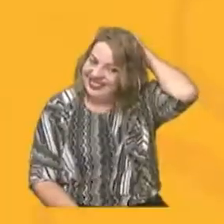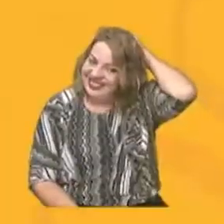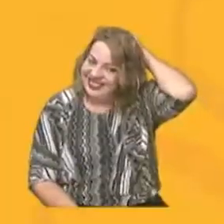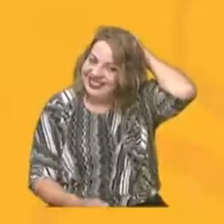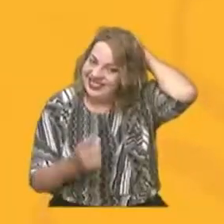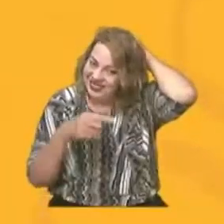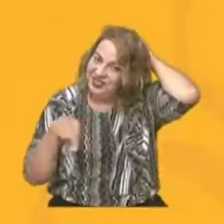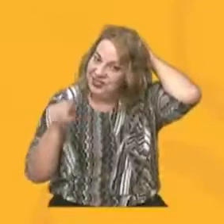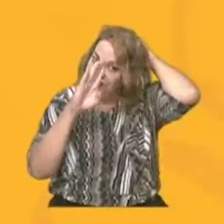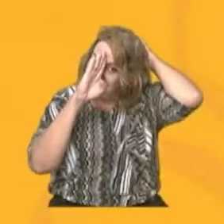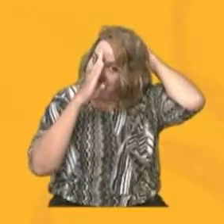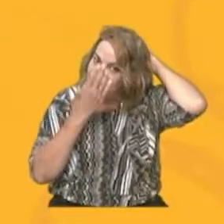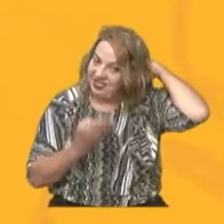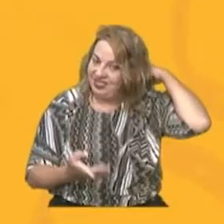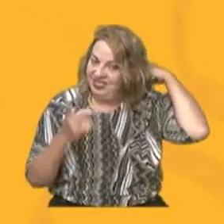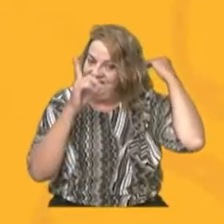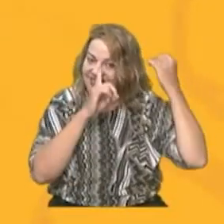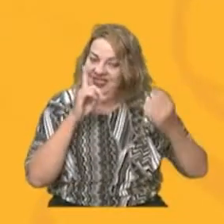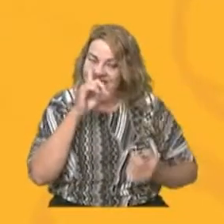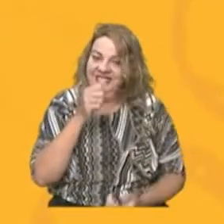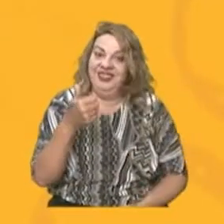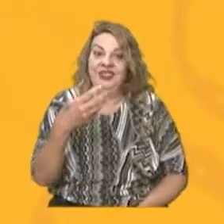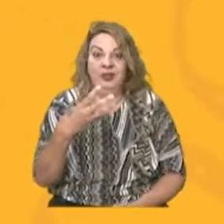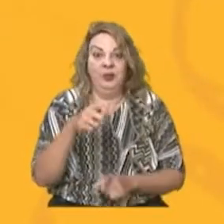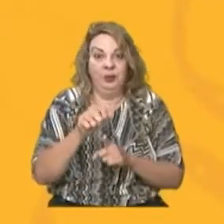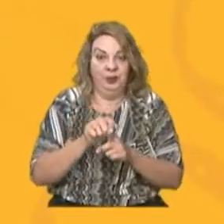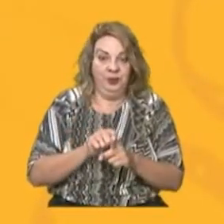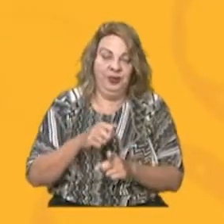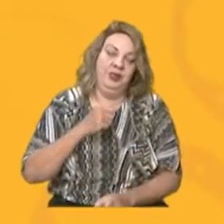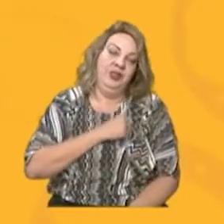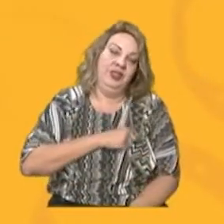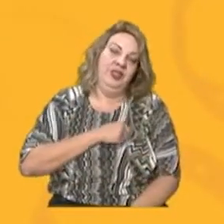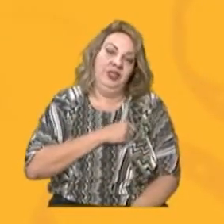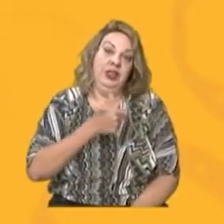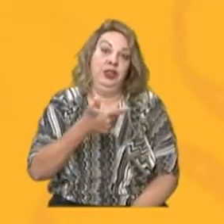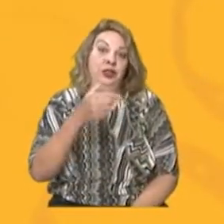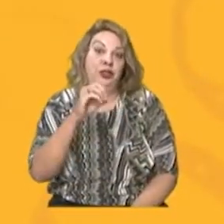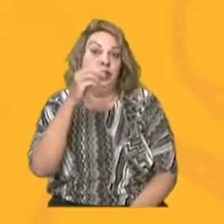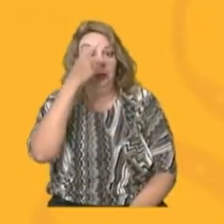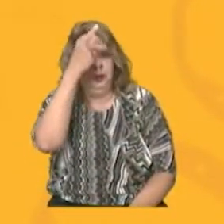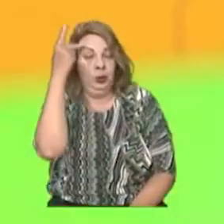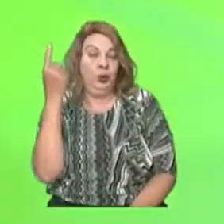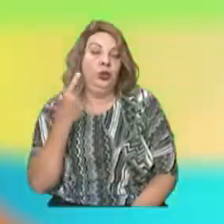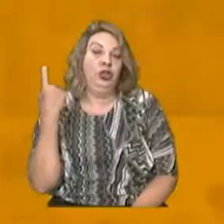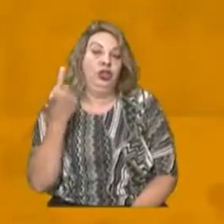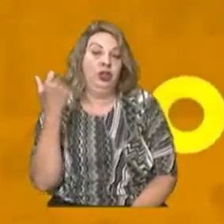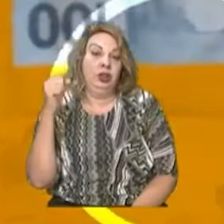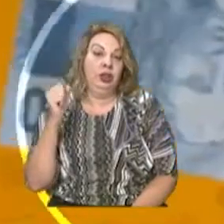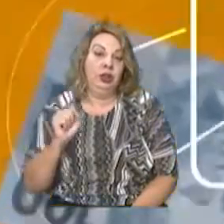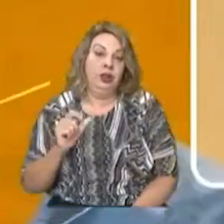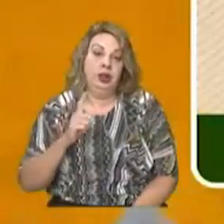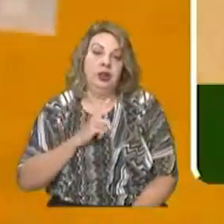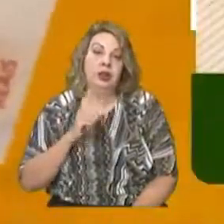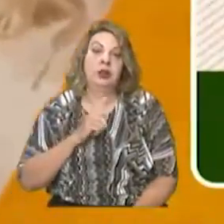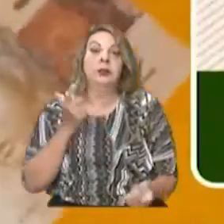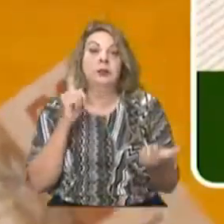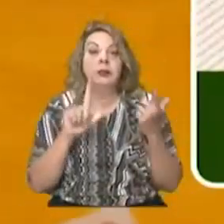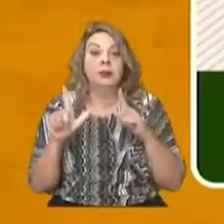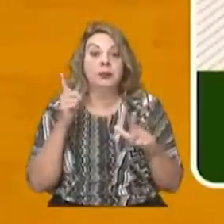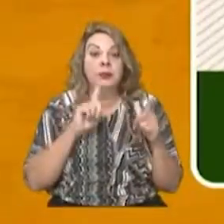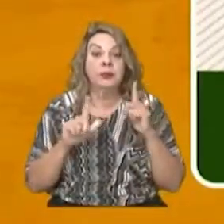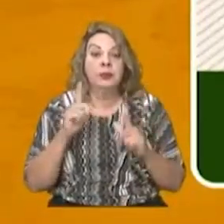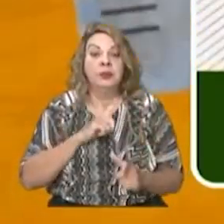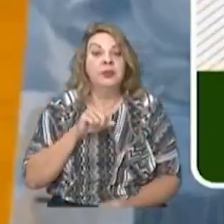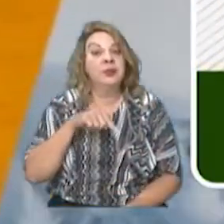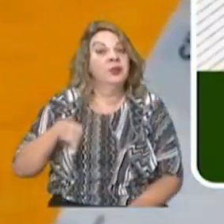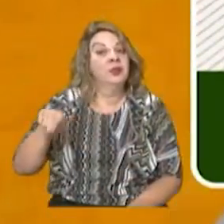Eles acreditaram! E no domingo, dia 14 de agosto, tivemos 20 contemplados no Gira Sergipe. Os contemplados foram de